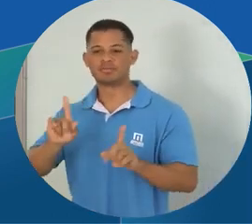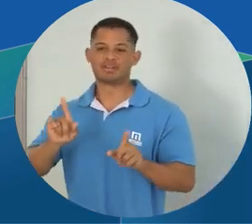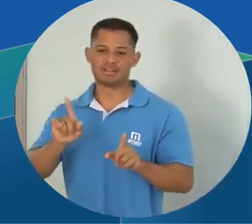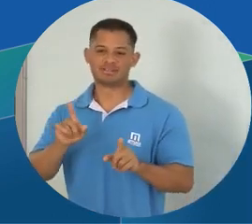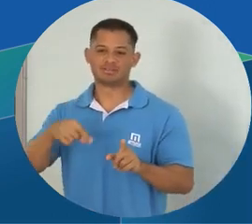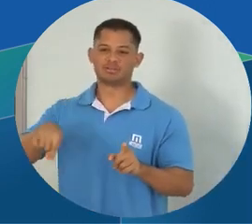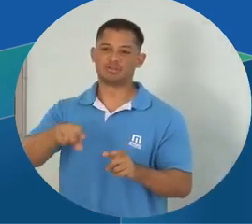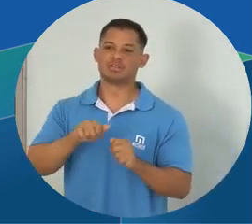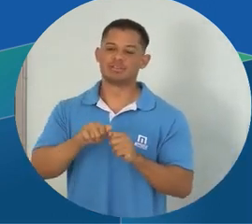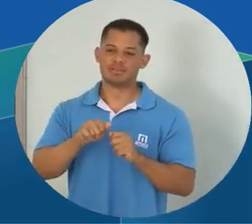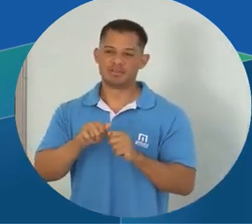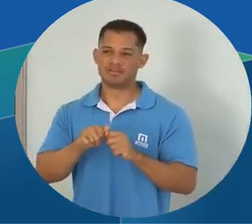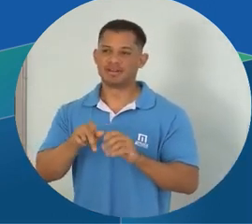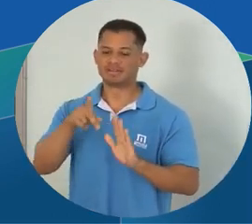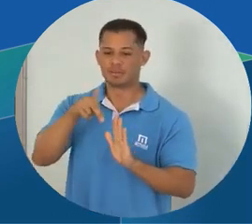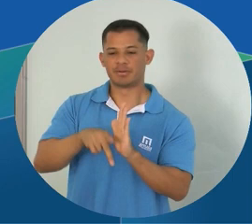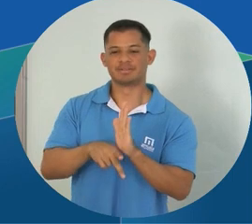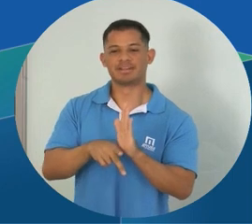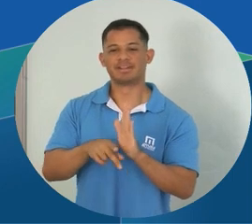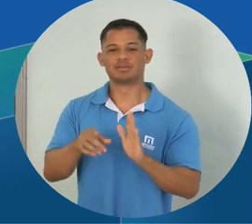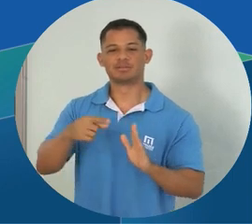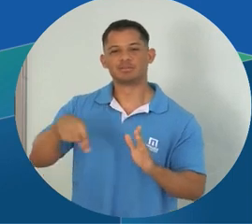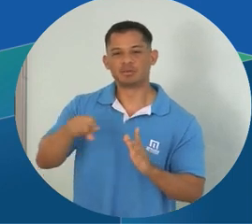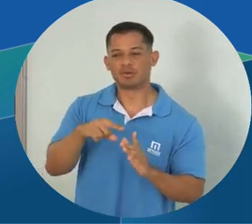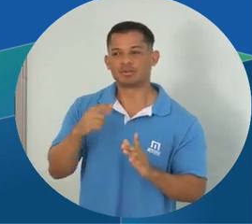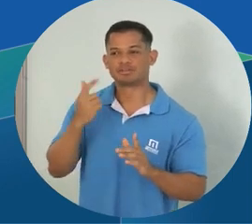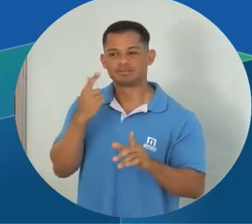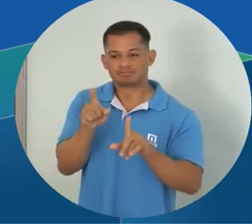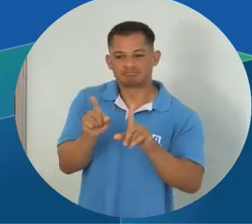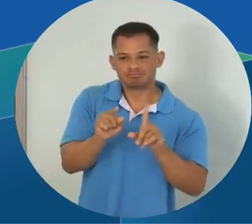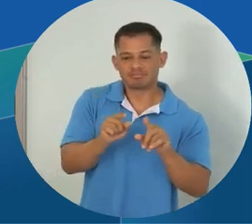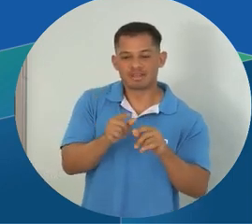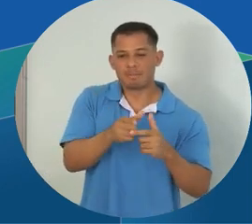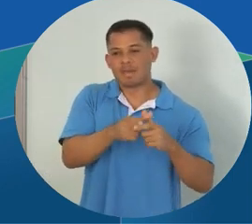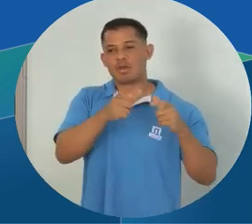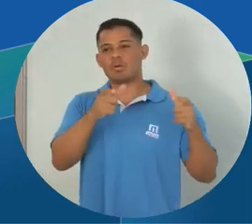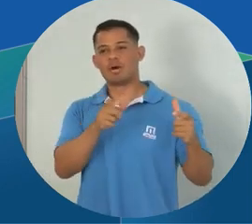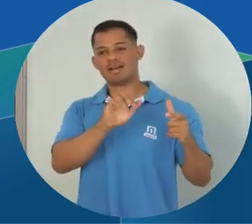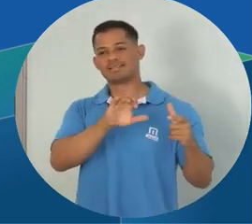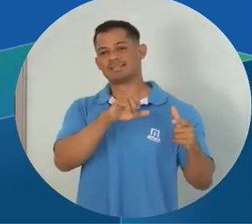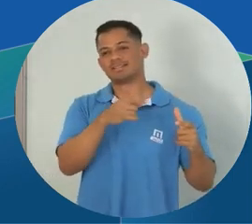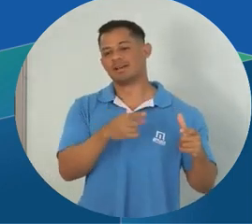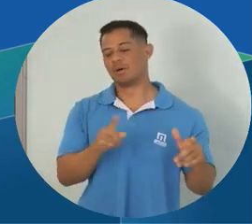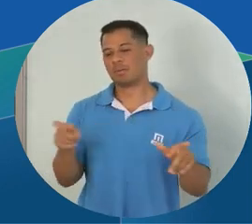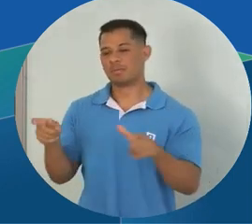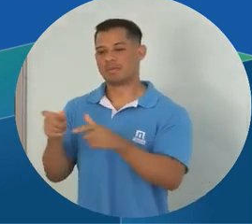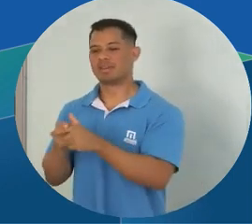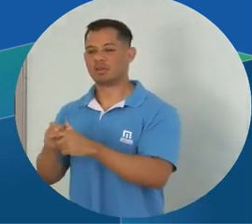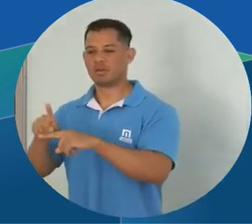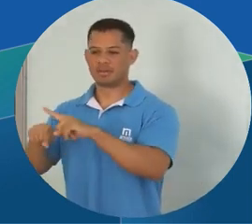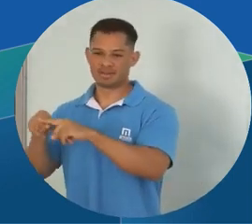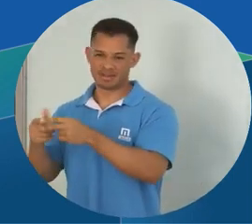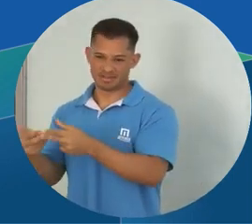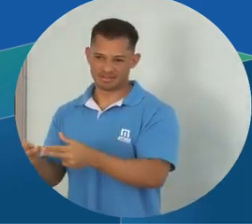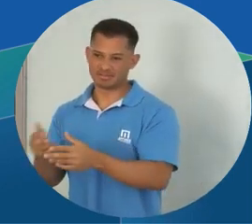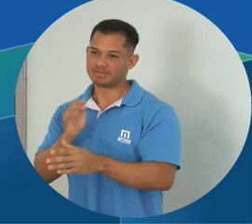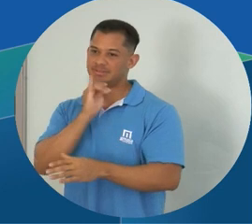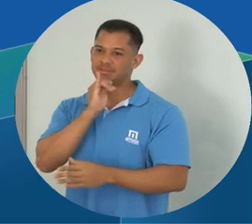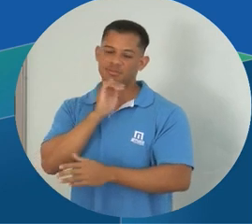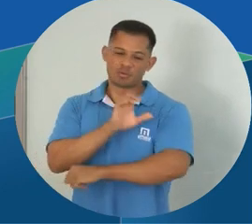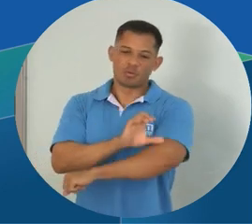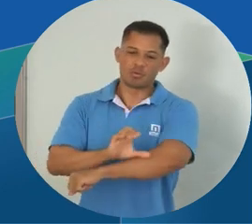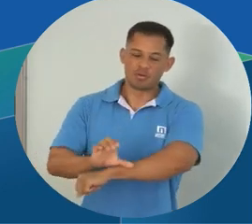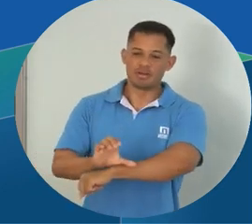faz em projeto, porque a gente majora as ações e minora a resistência dos materiais. No caso do concreto, 1.4, do